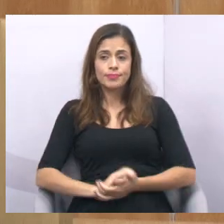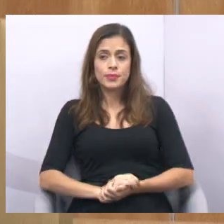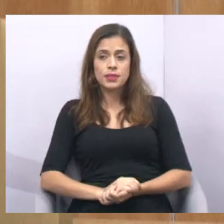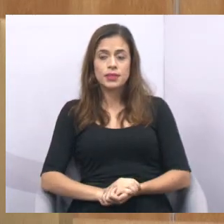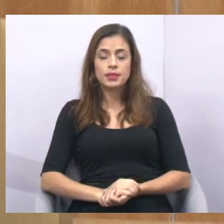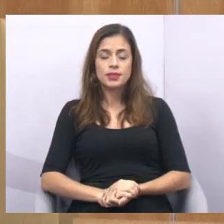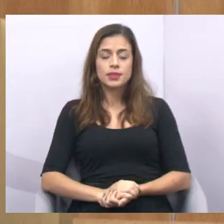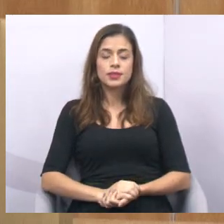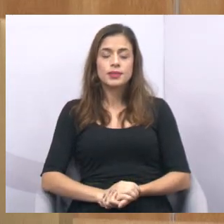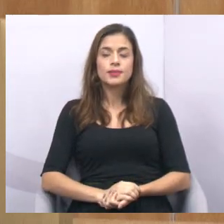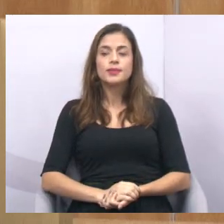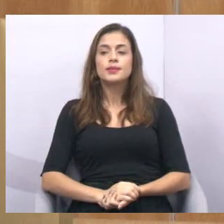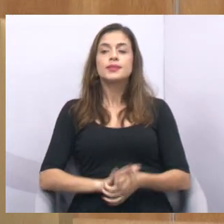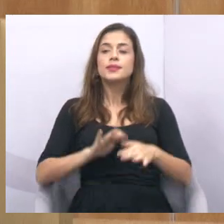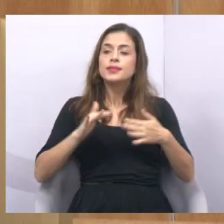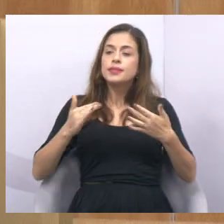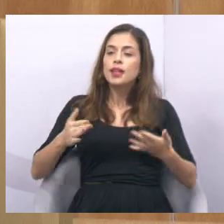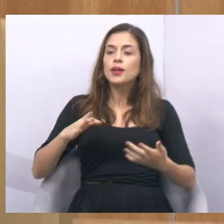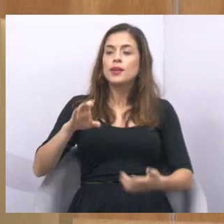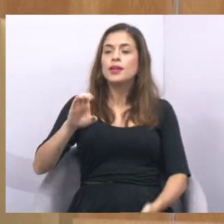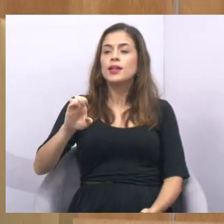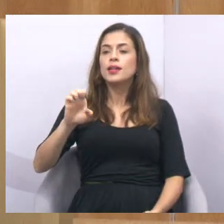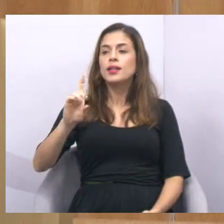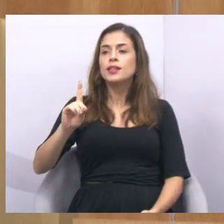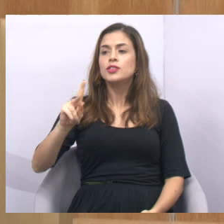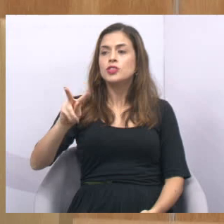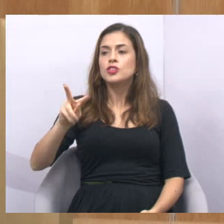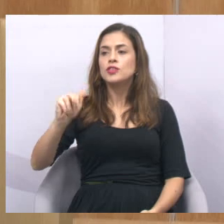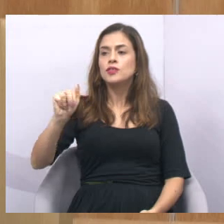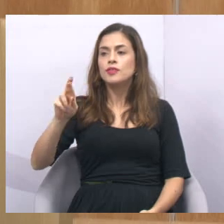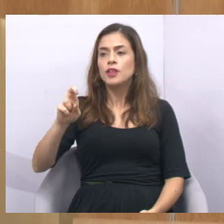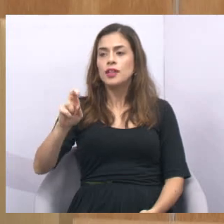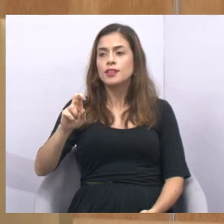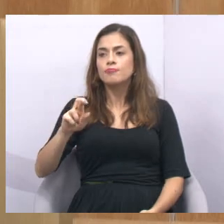E é isso, Edivar, que eu queria te dizer.